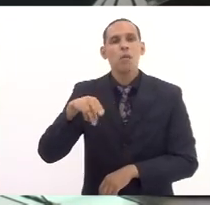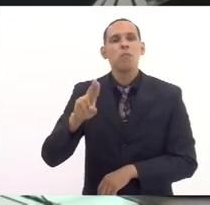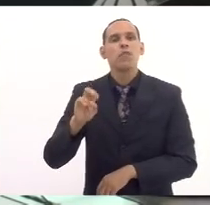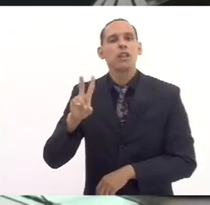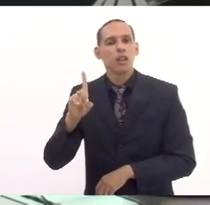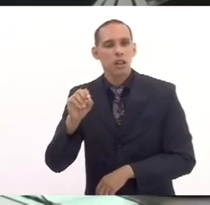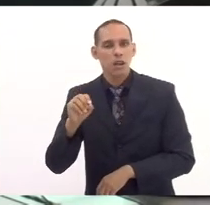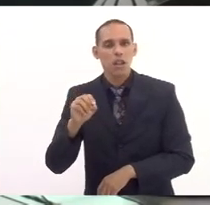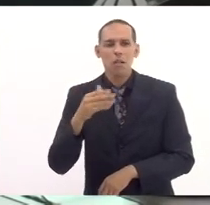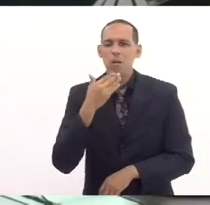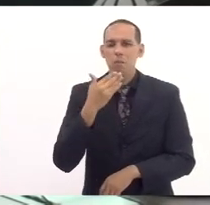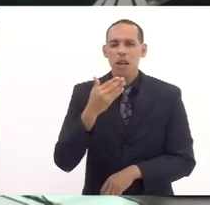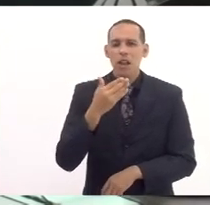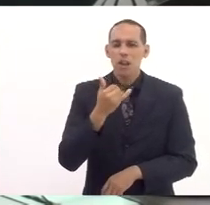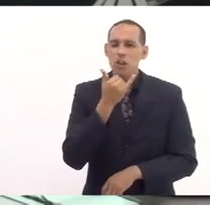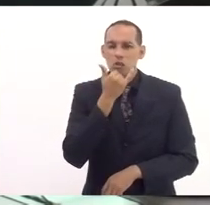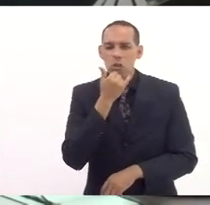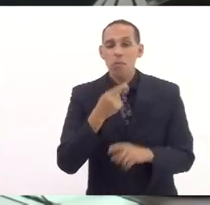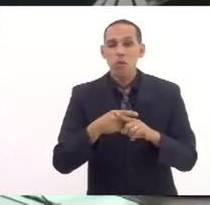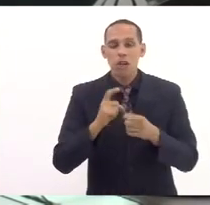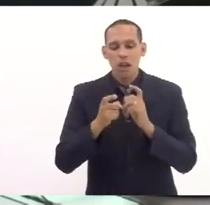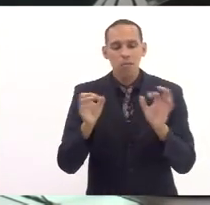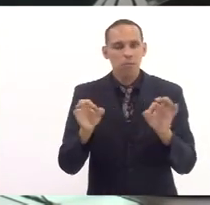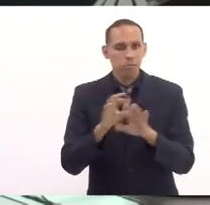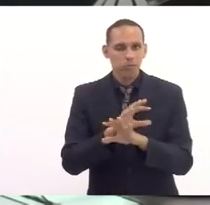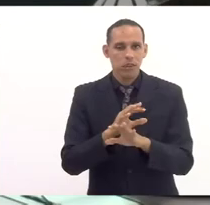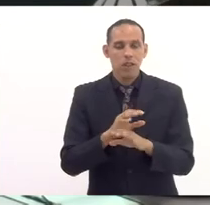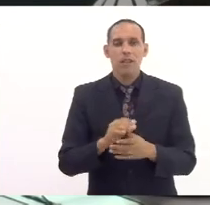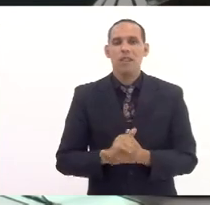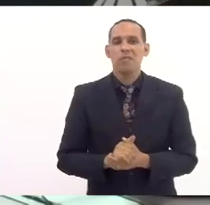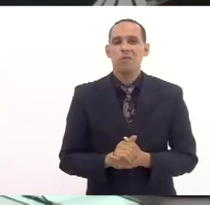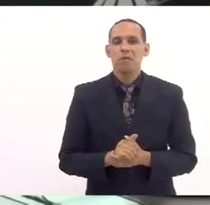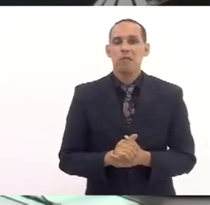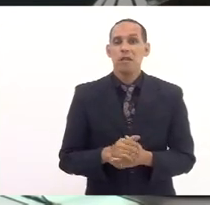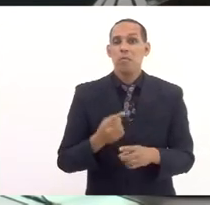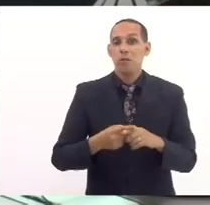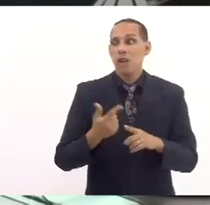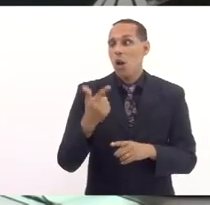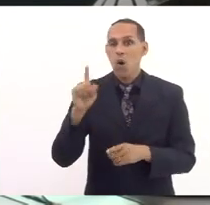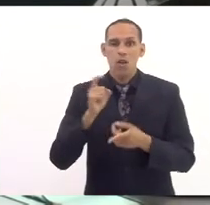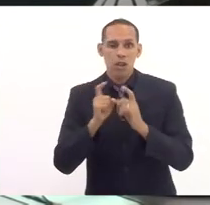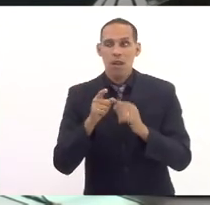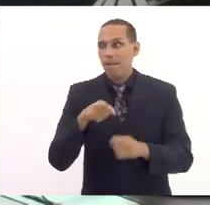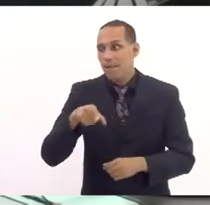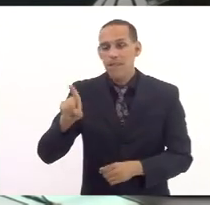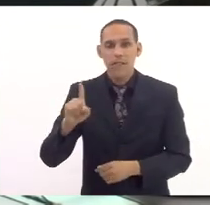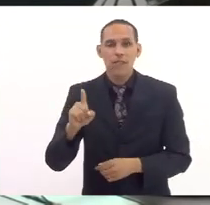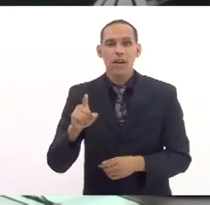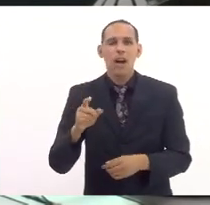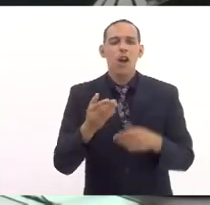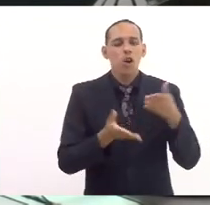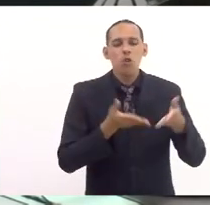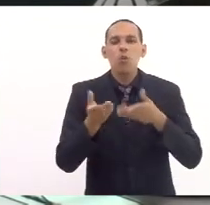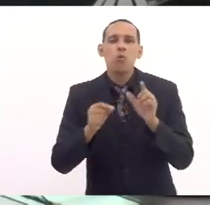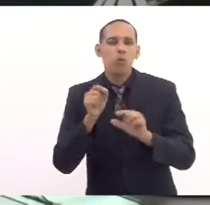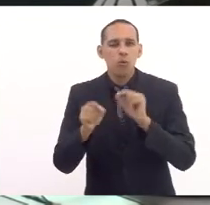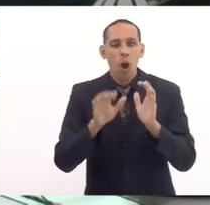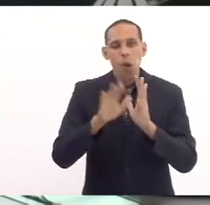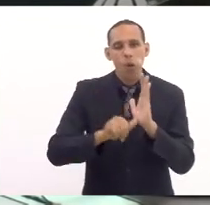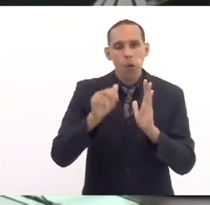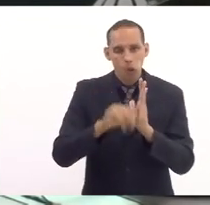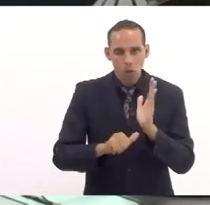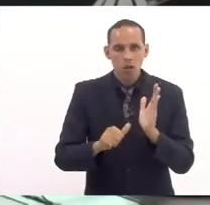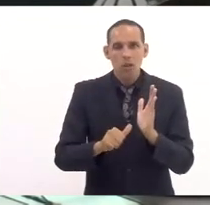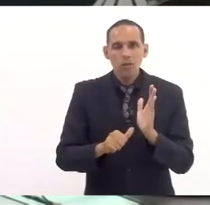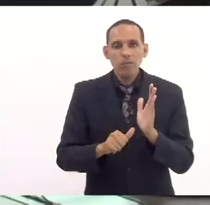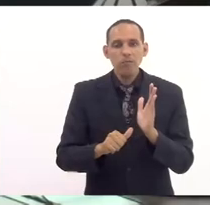reunião, porque iam tratar de uma reunião para cuidar do roubo de fios e cabos. 19 de